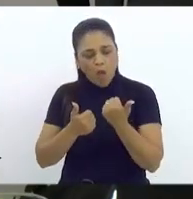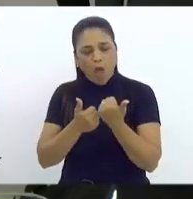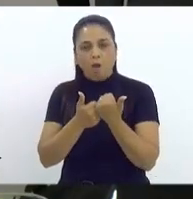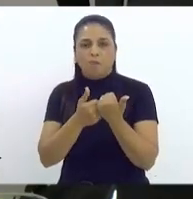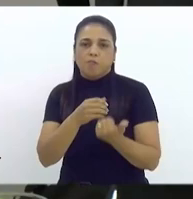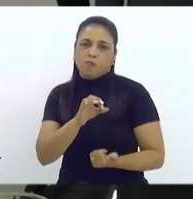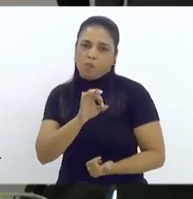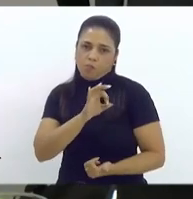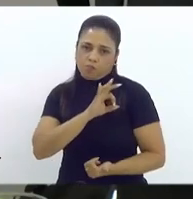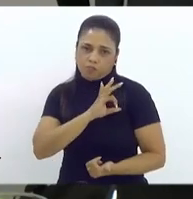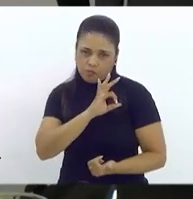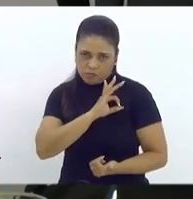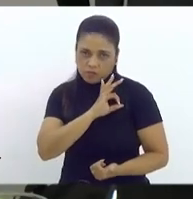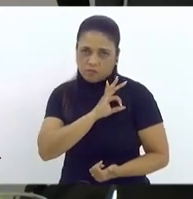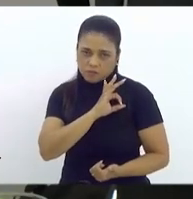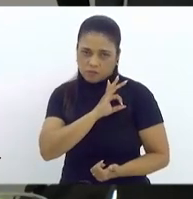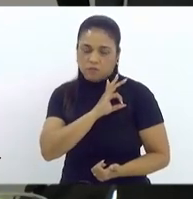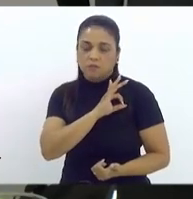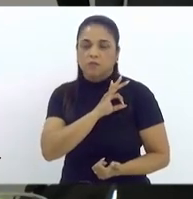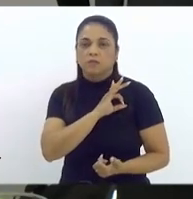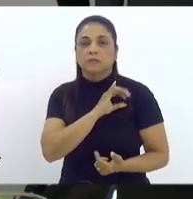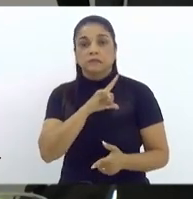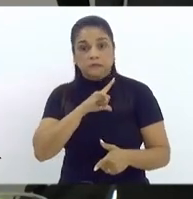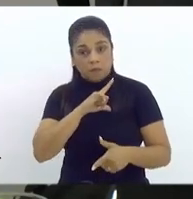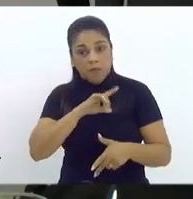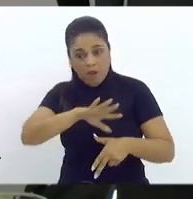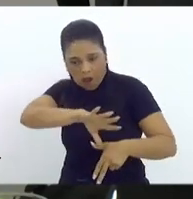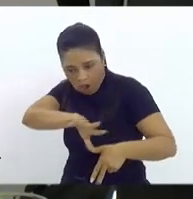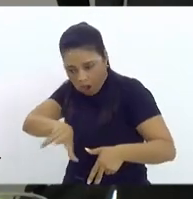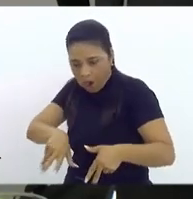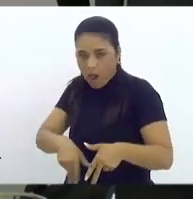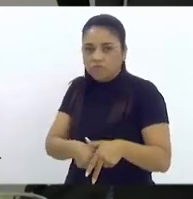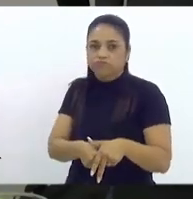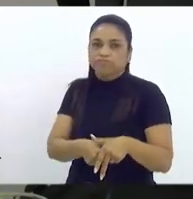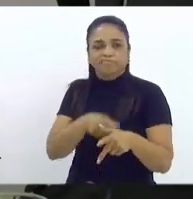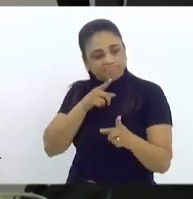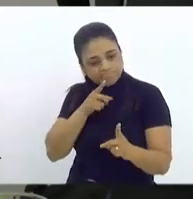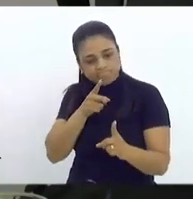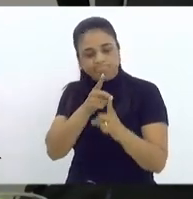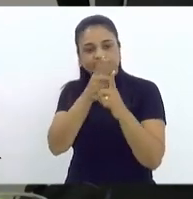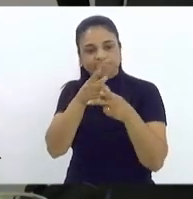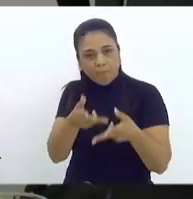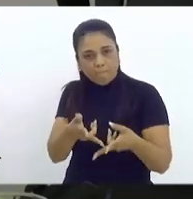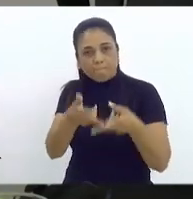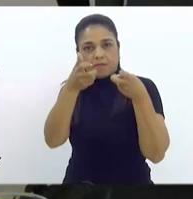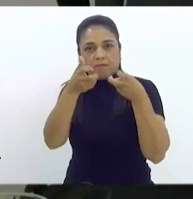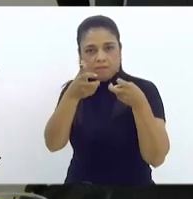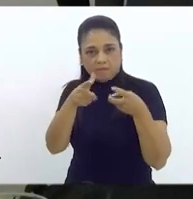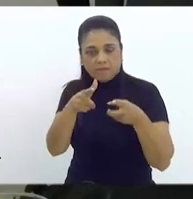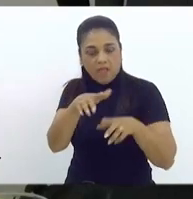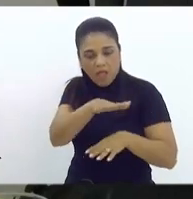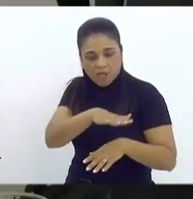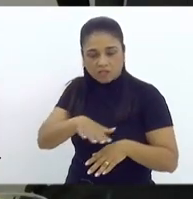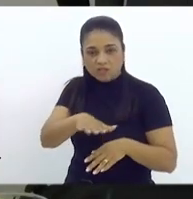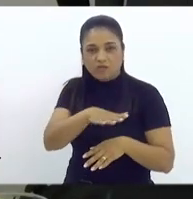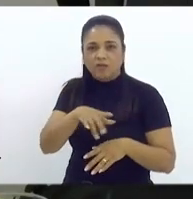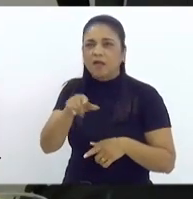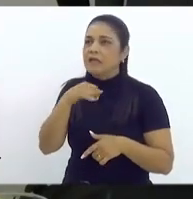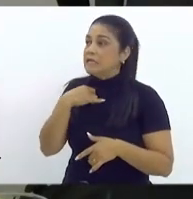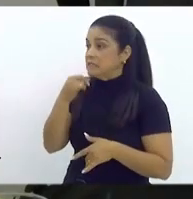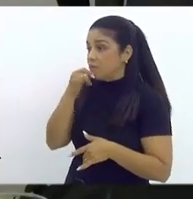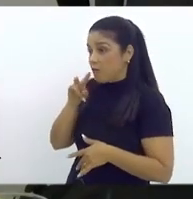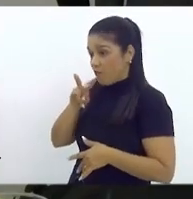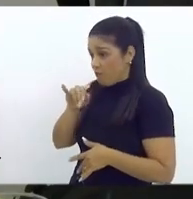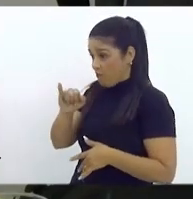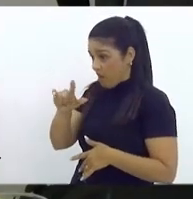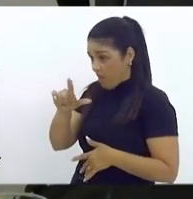da polícia. No caso de fraude, toda vez que a gente identifica aquela região do Village lá na Pavuna é um desses